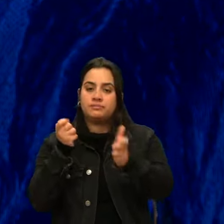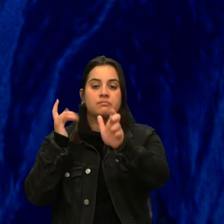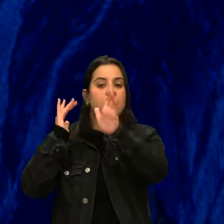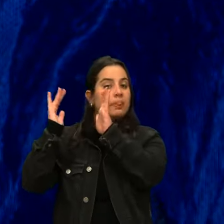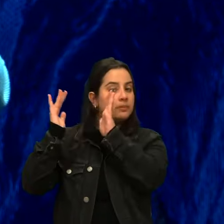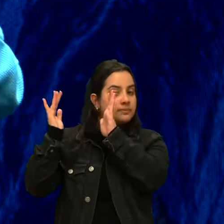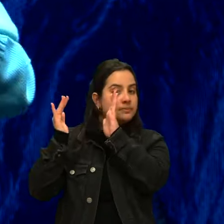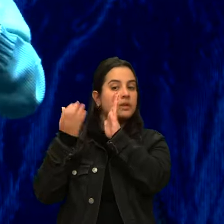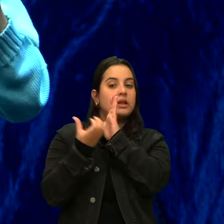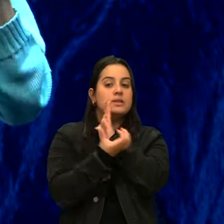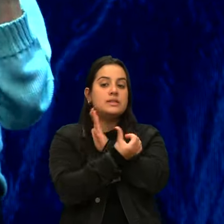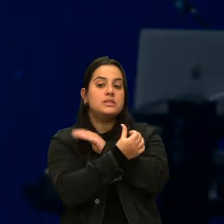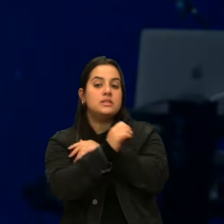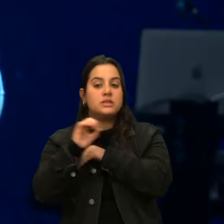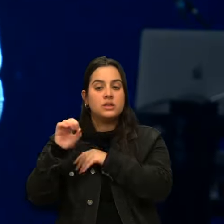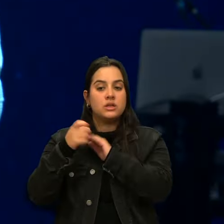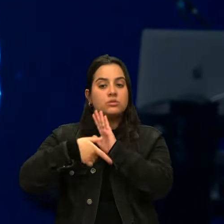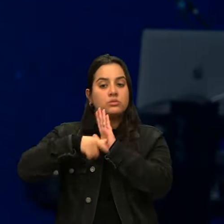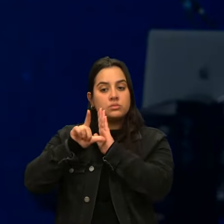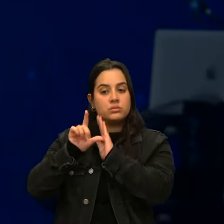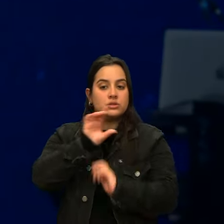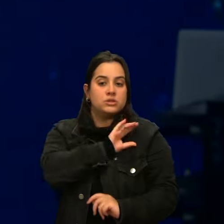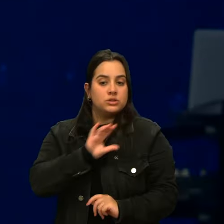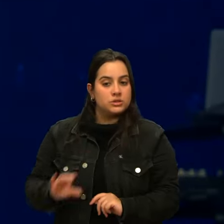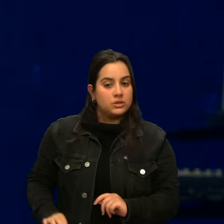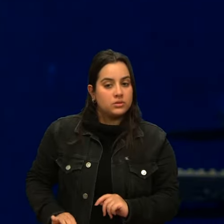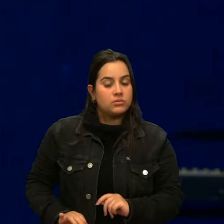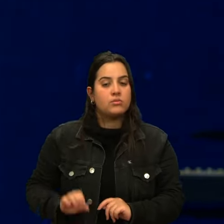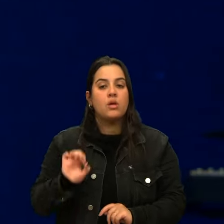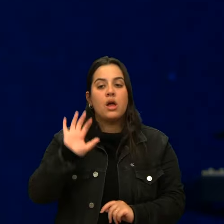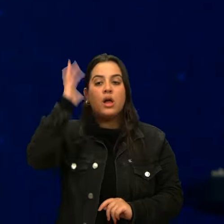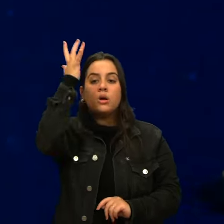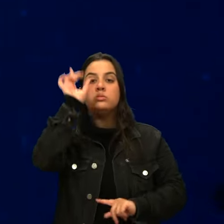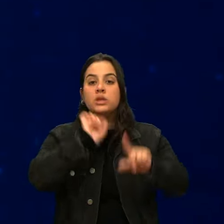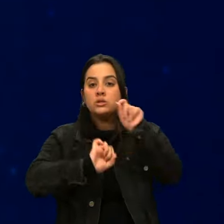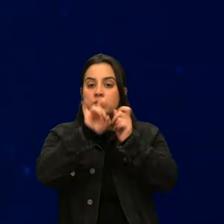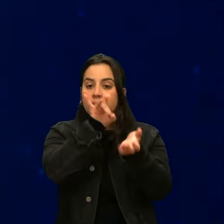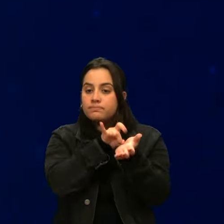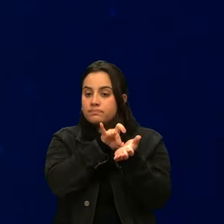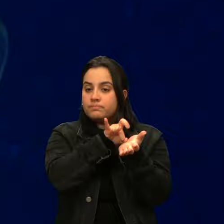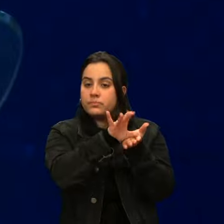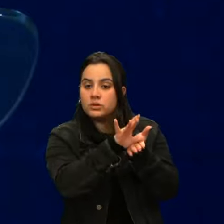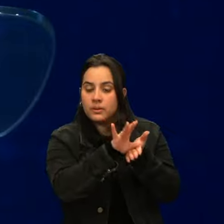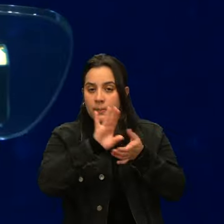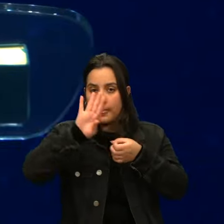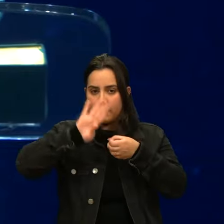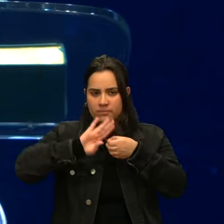600 a.C., acontece o chamado exílio babilônico.